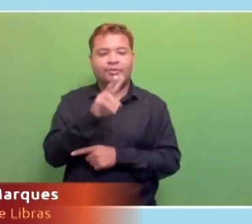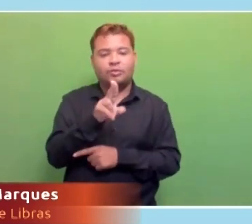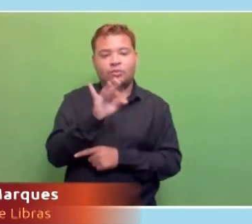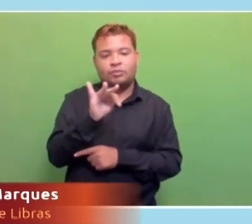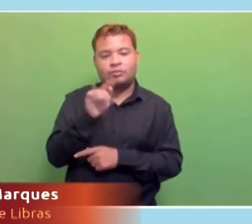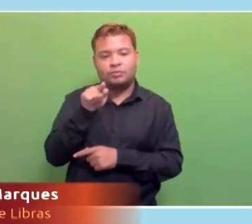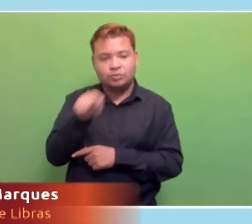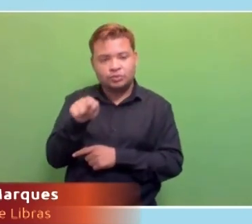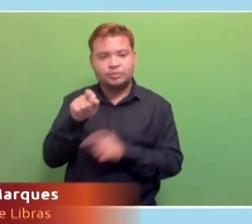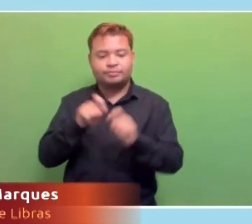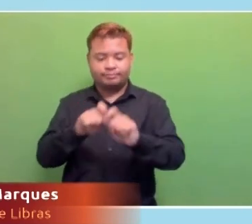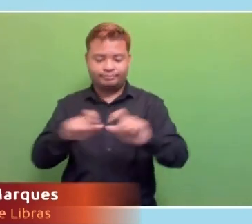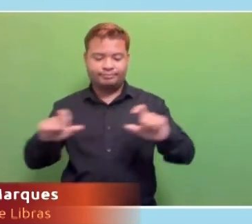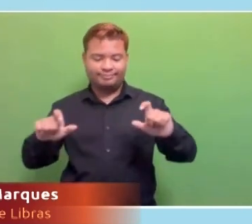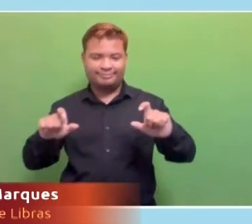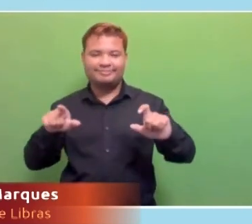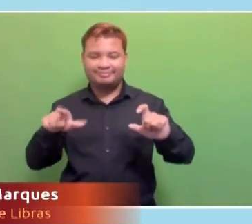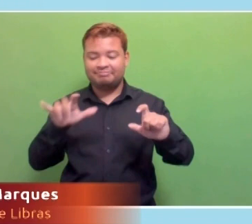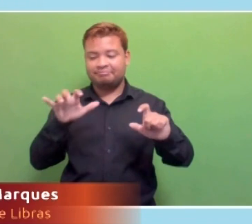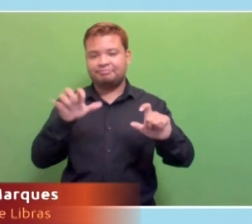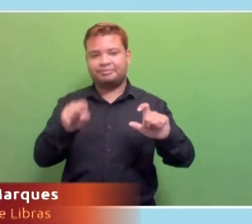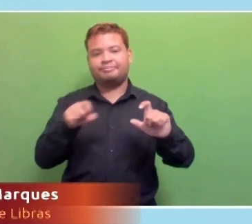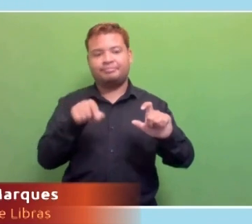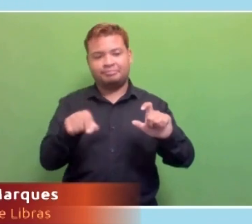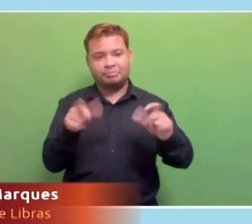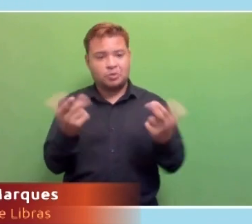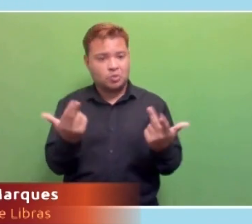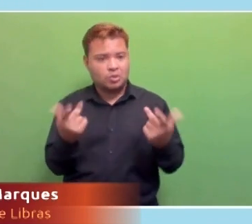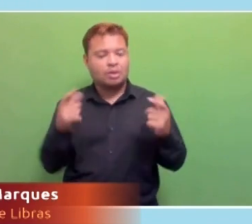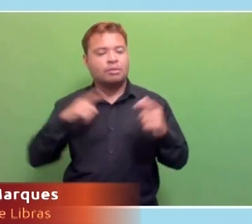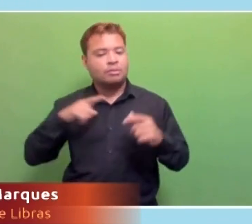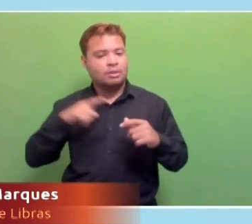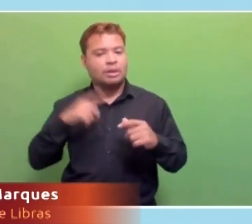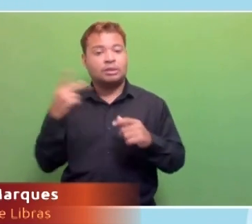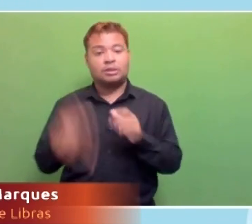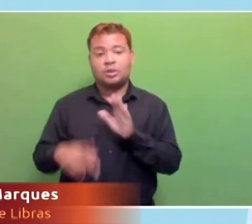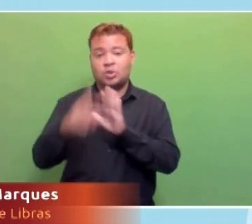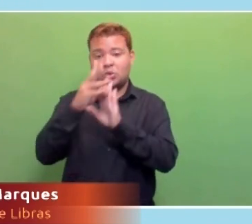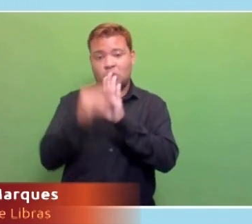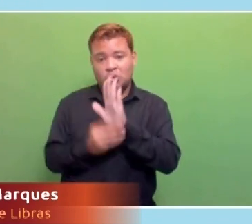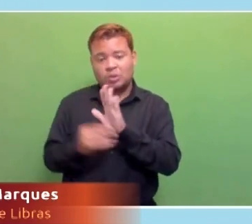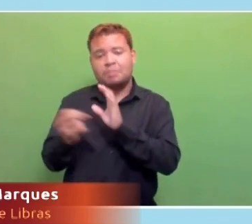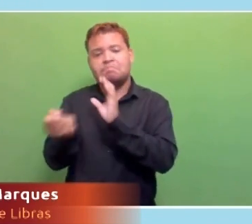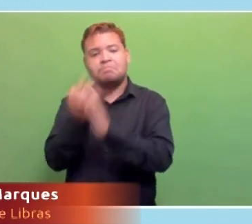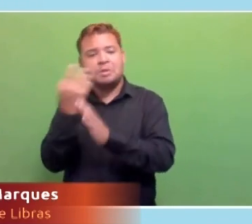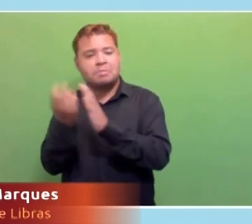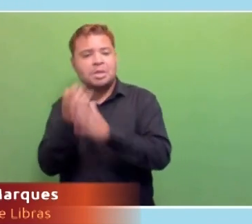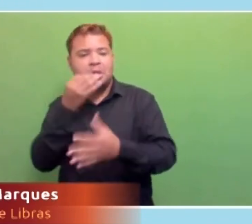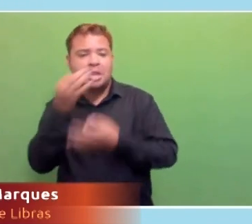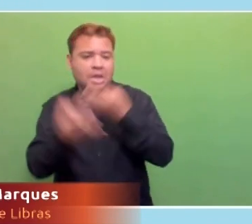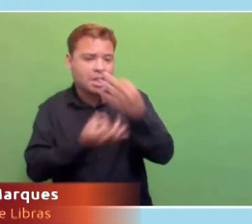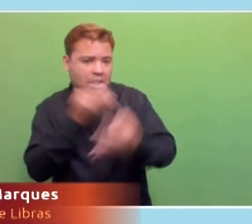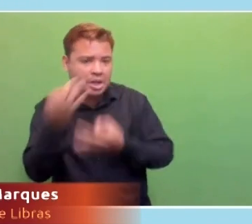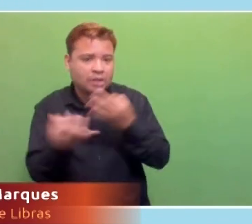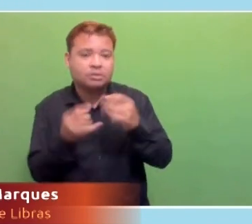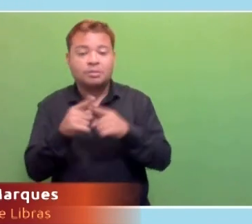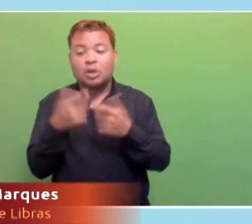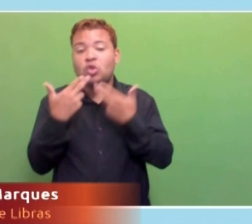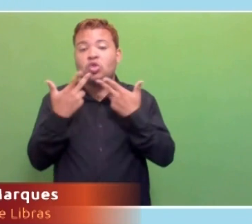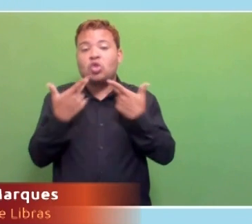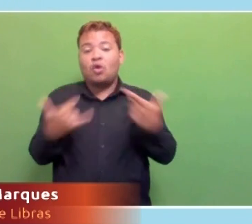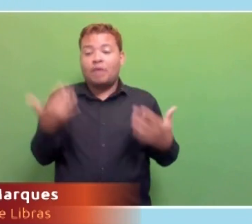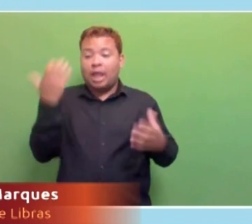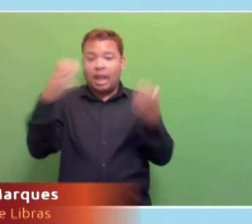aqui embaixo, que você encontra os nossos canais, pode conferir nosso conteúdo, mandar suas sugestões, ficar ligado nas novidades do que vem por